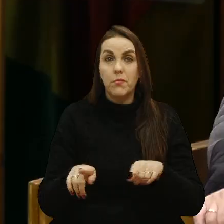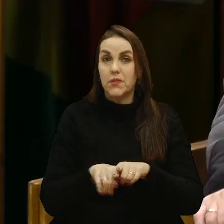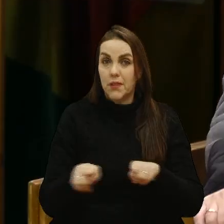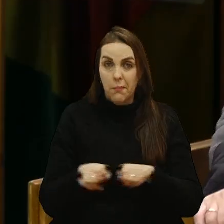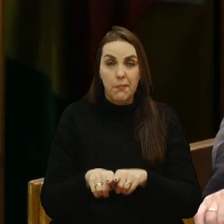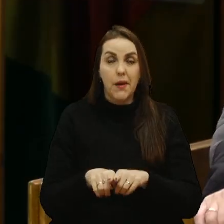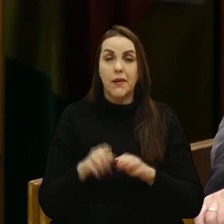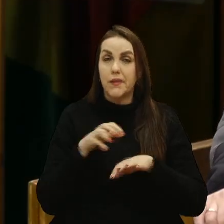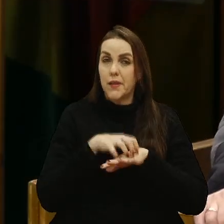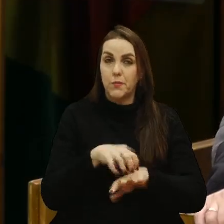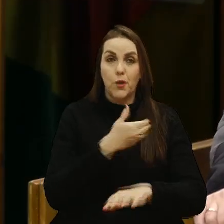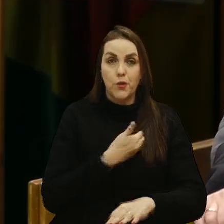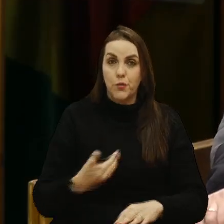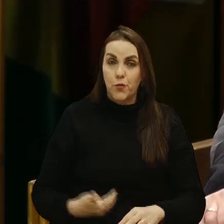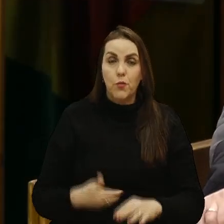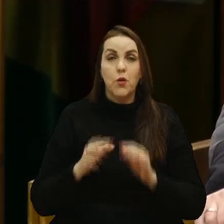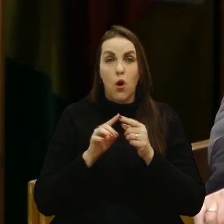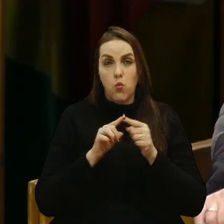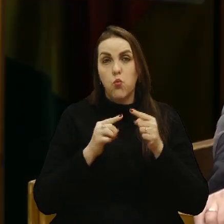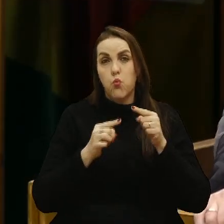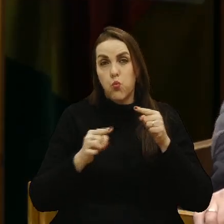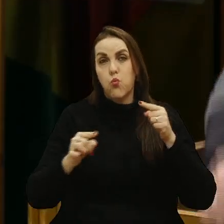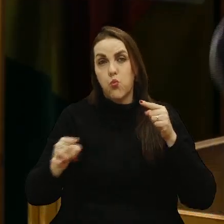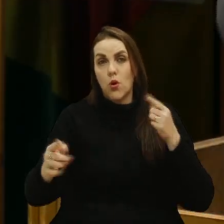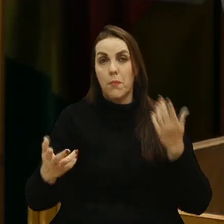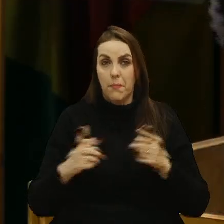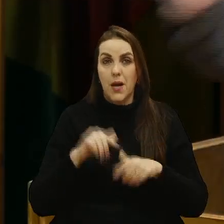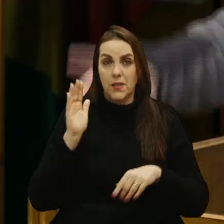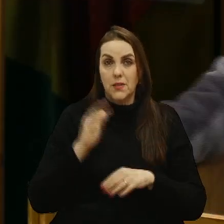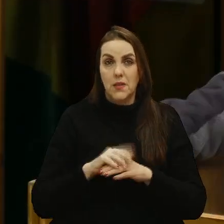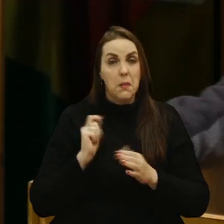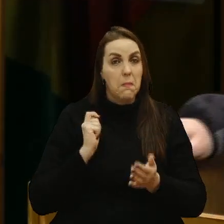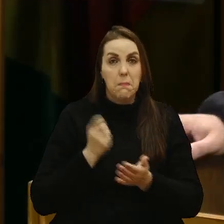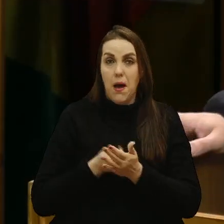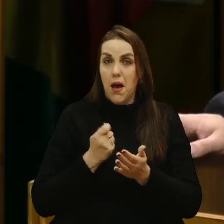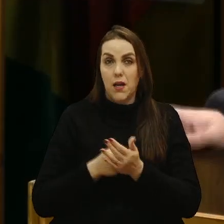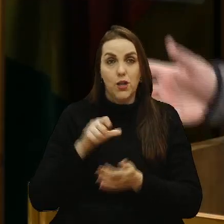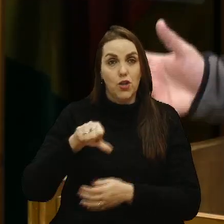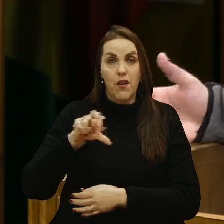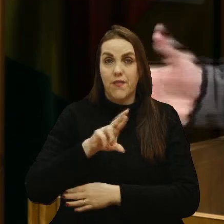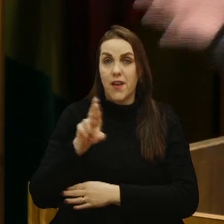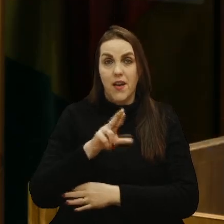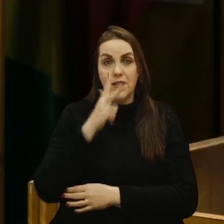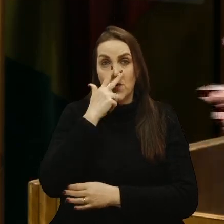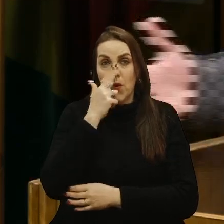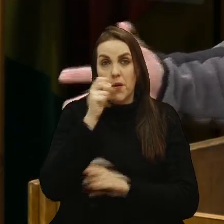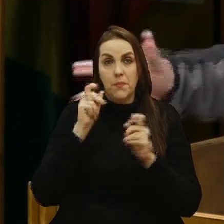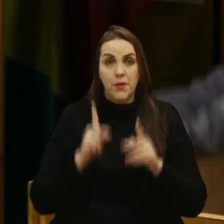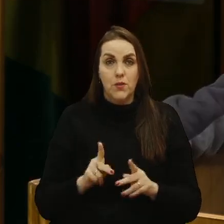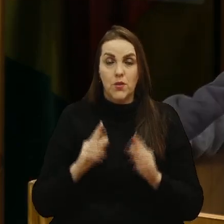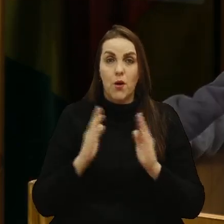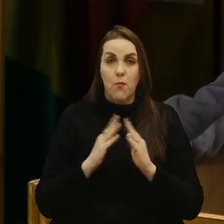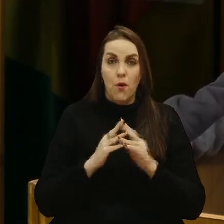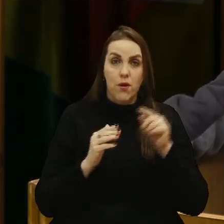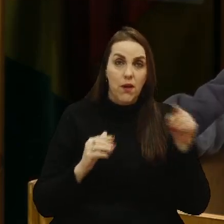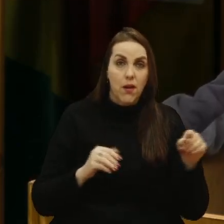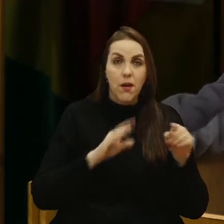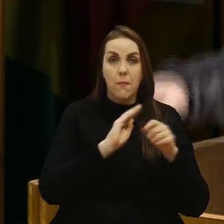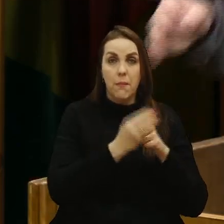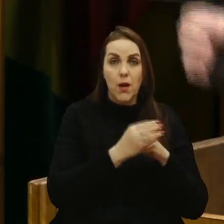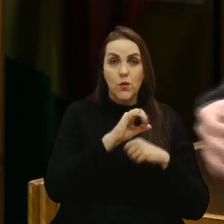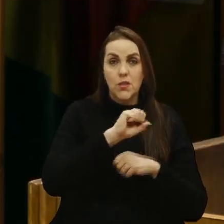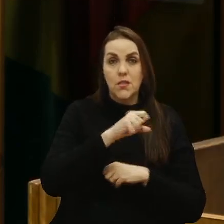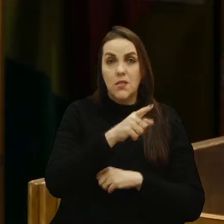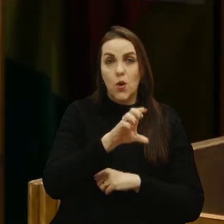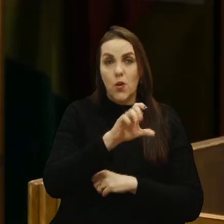no transporte público, que a linha é mais longa. E mesmo assim paga os mesmos R$9 que as pessoas que moram no São Leopoldo pagam. Por quê?